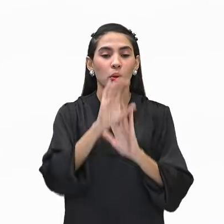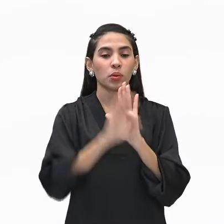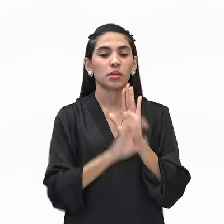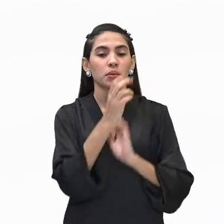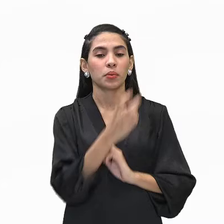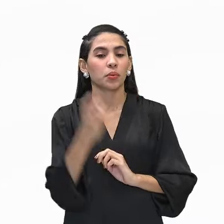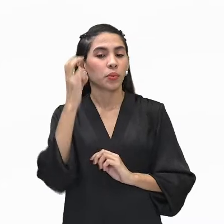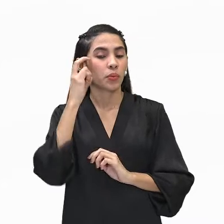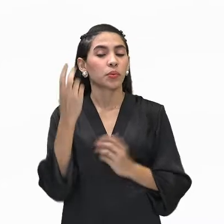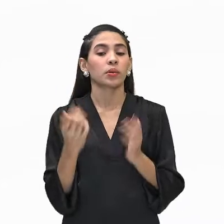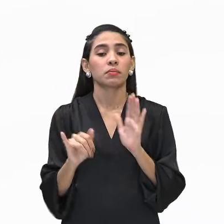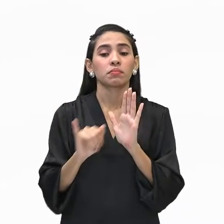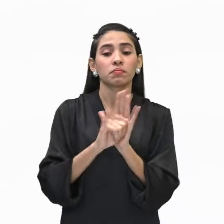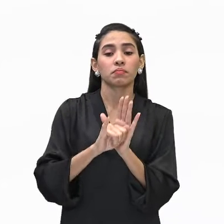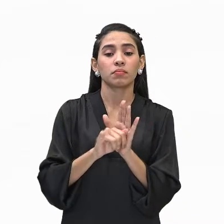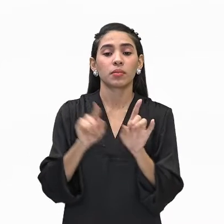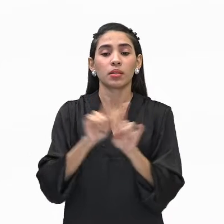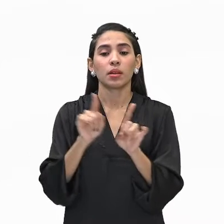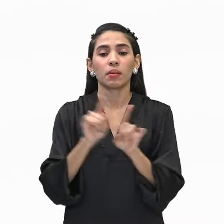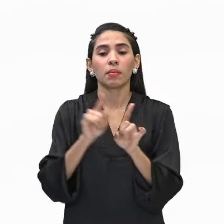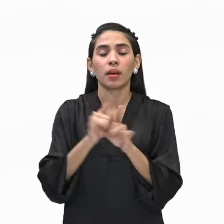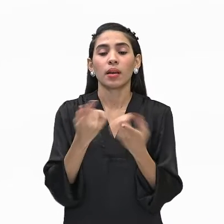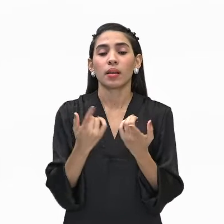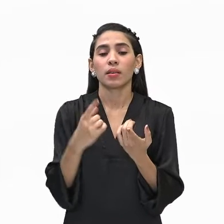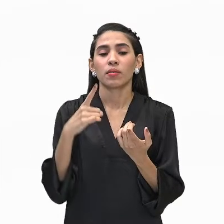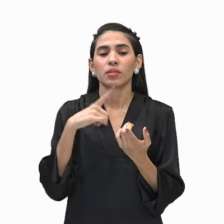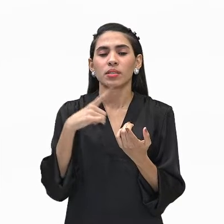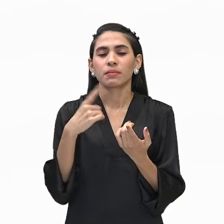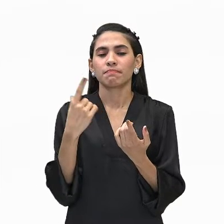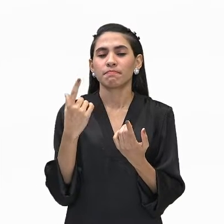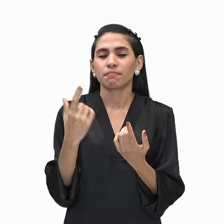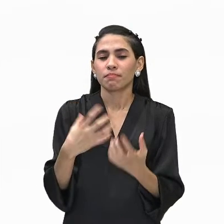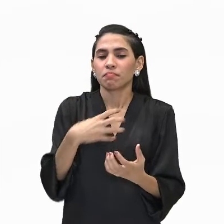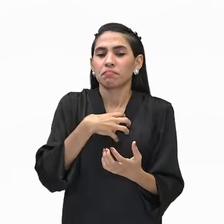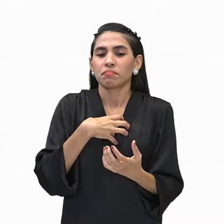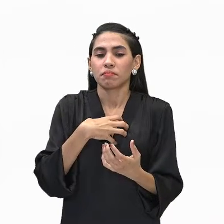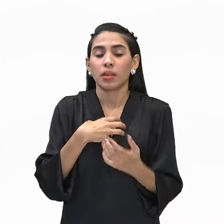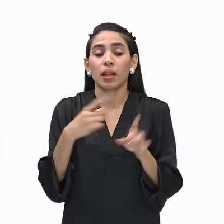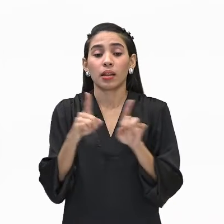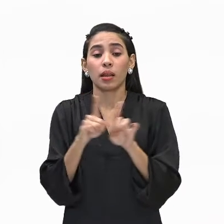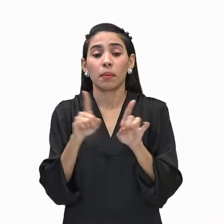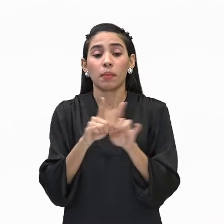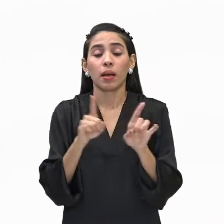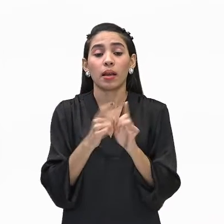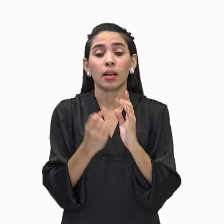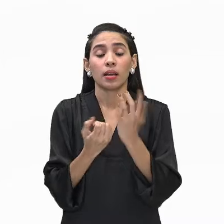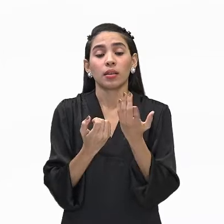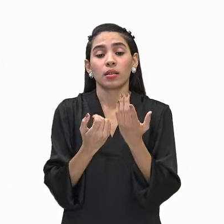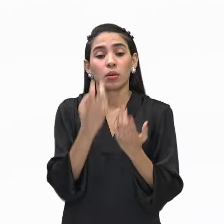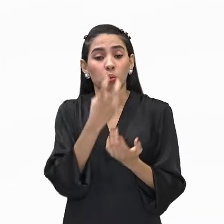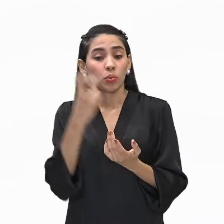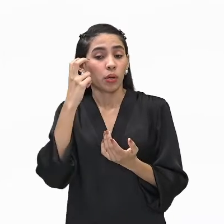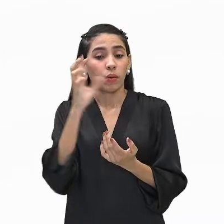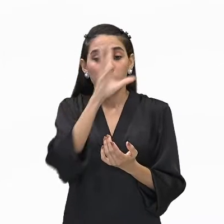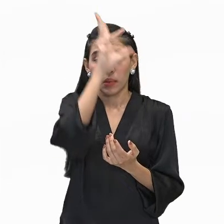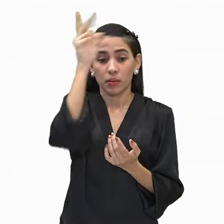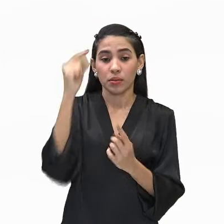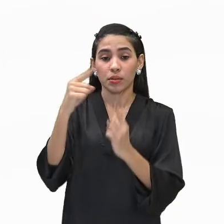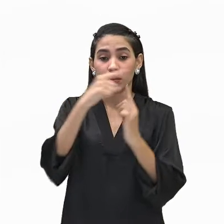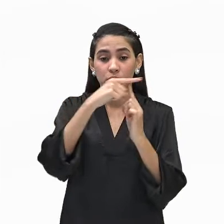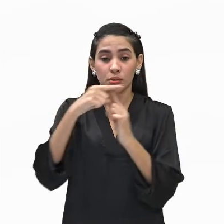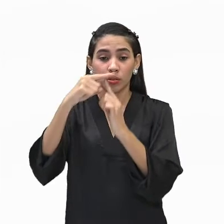de cultura, identidade, pertencimento, formação cultural amazônica, tipos de manifestações culturais